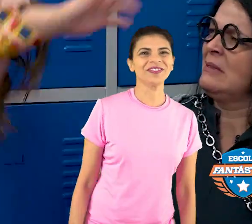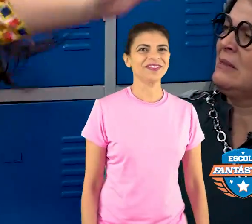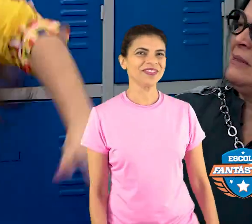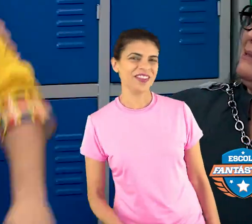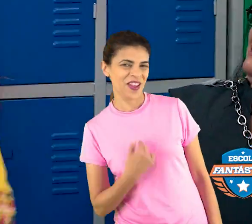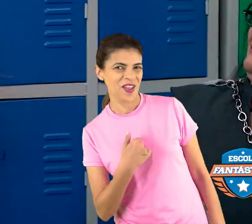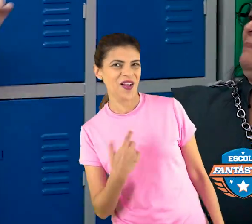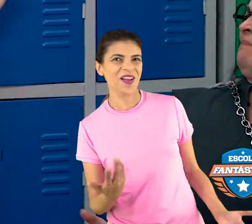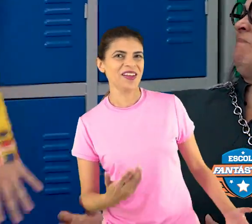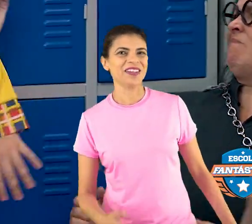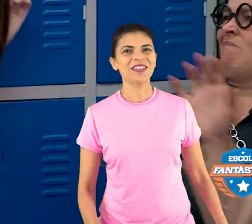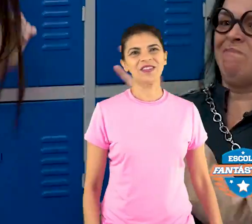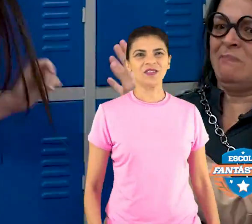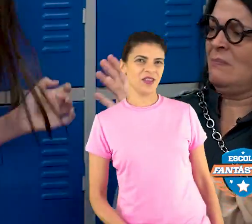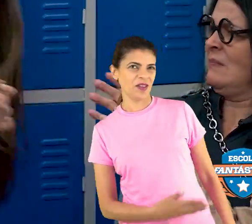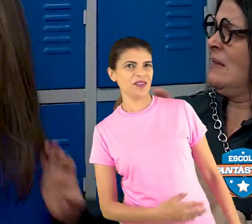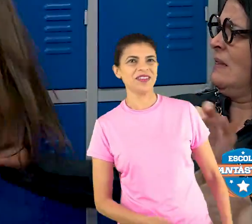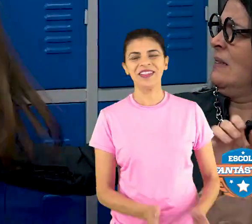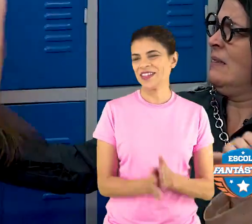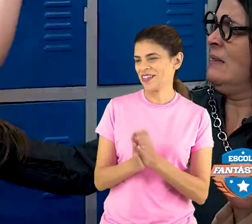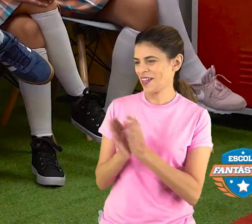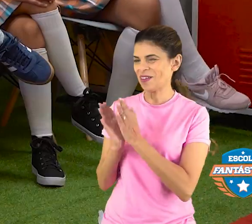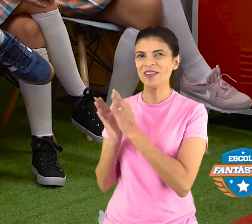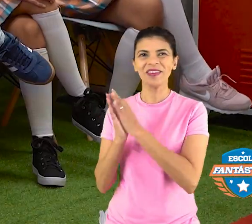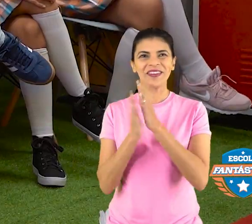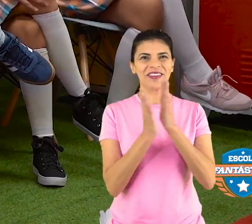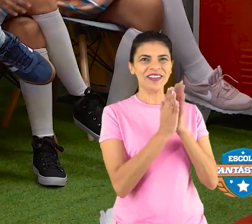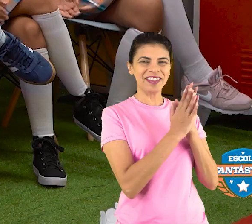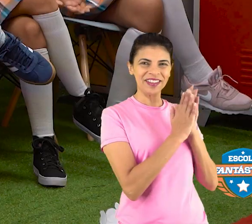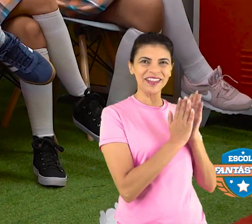Peraí, que é minha vez. Chega pra lá. Aplausos, por favor.